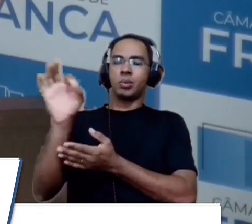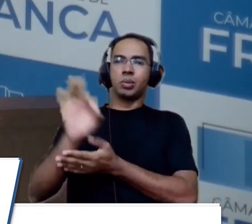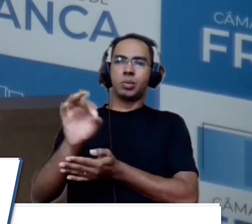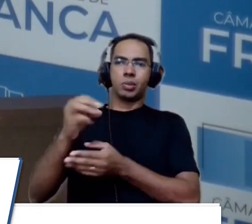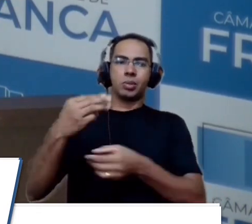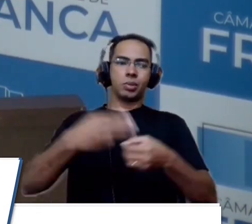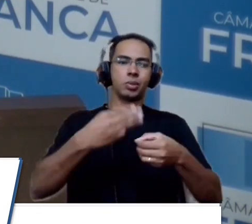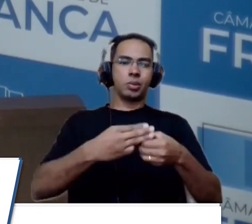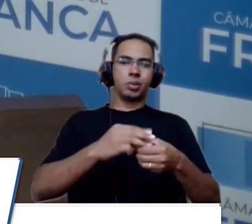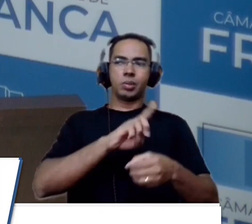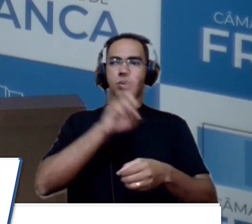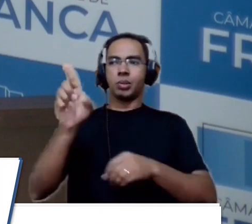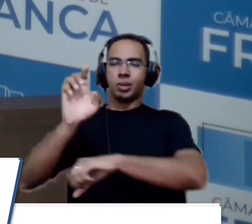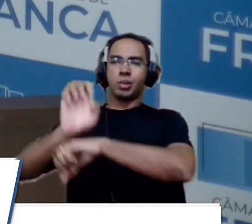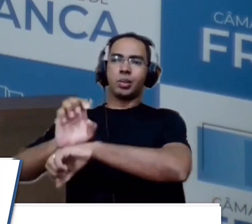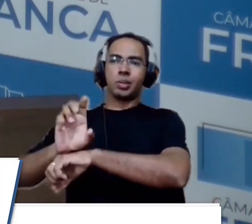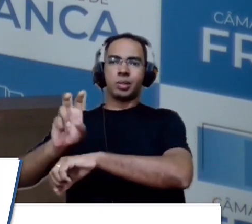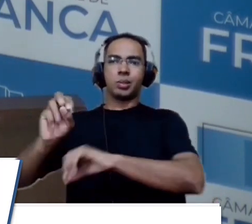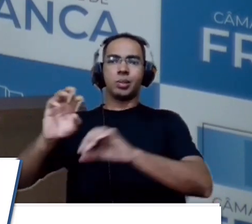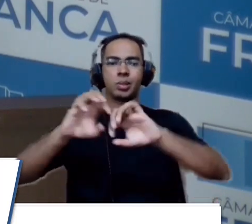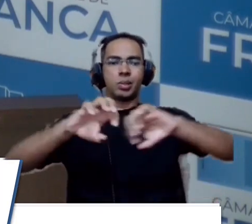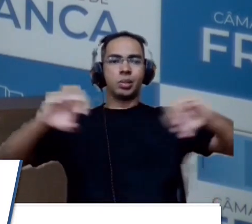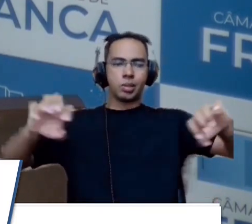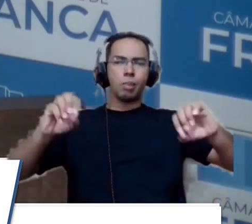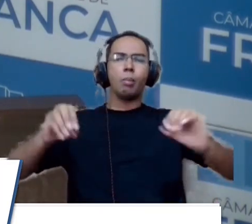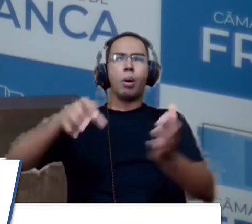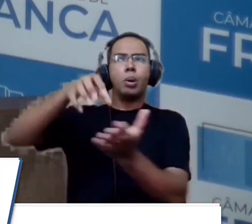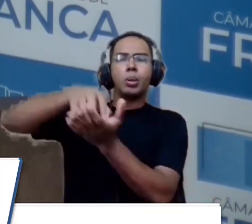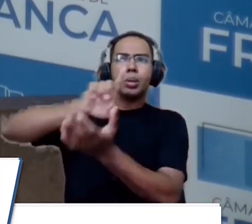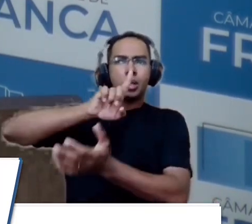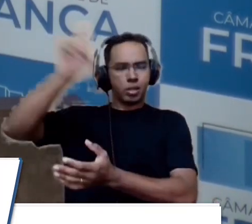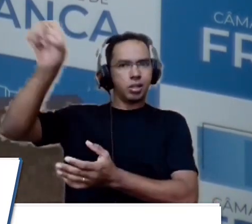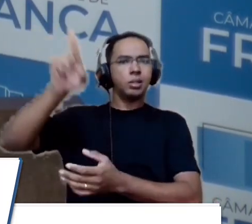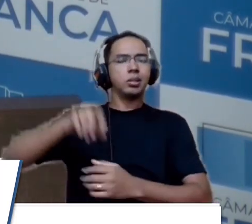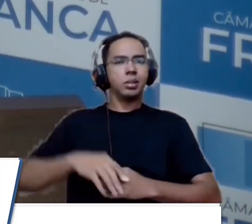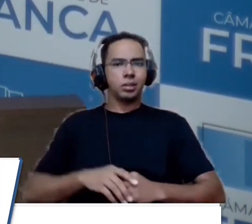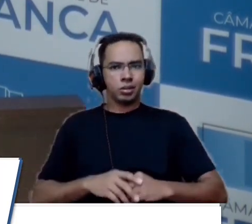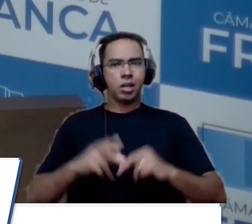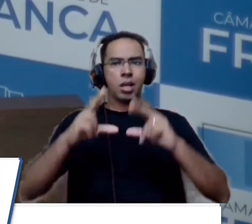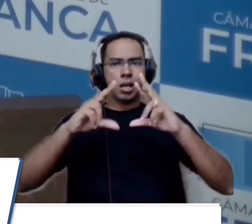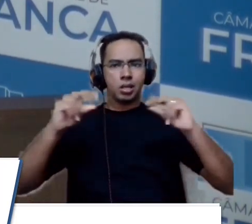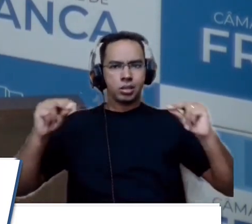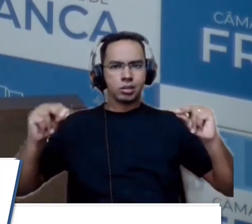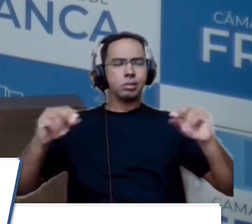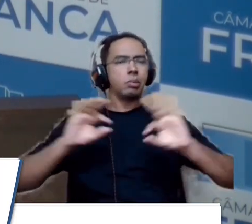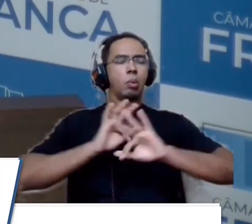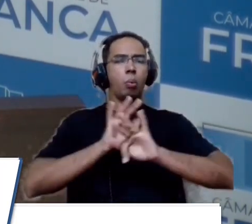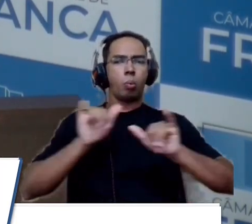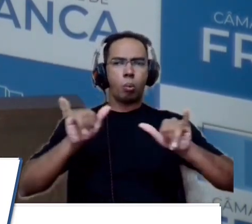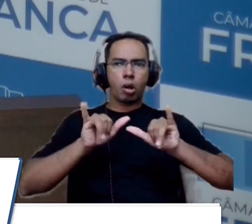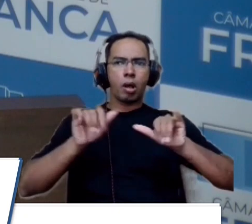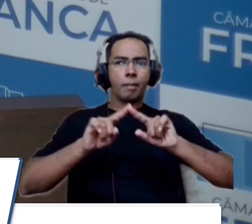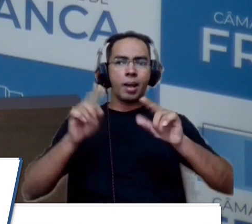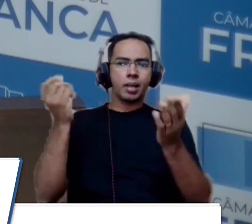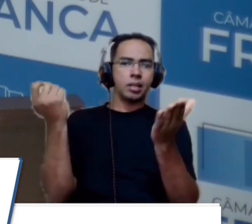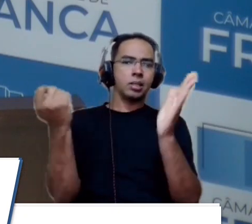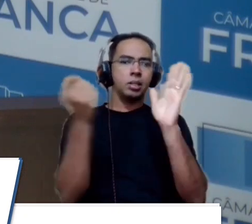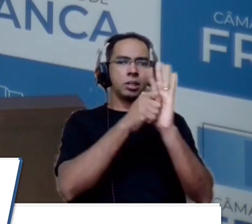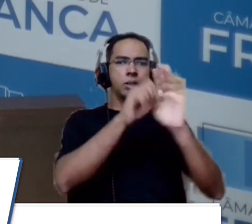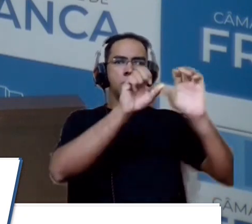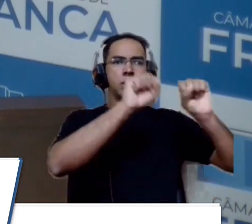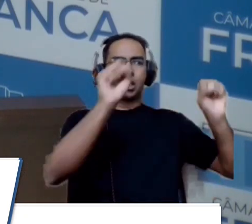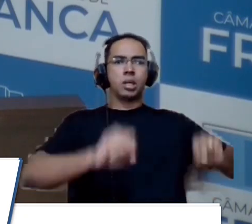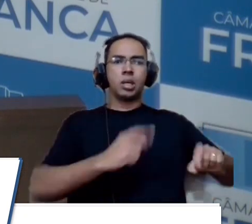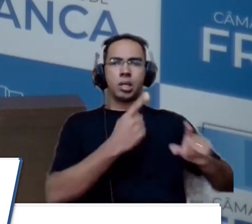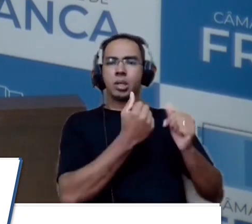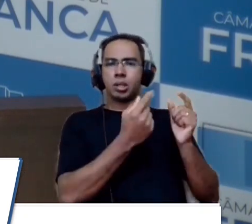para o estado. A hora que chegar, pode centralizar lá no Distrito Federal, tranquilo. Só que a hora que cair no sistema financeiro,